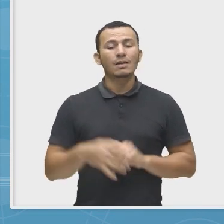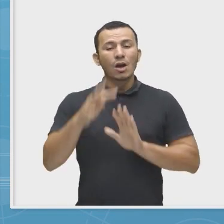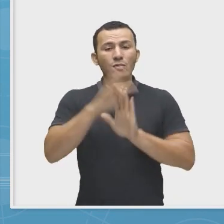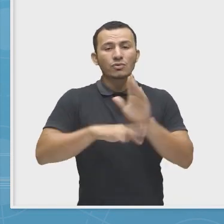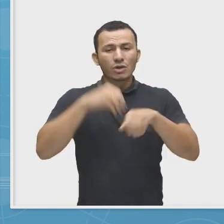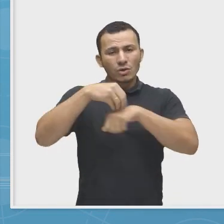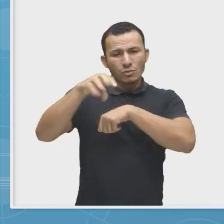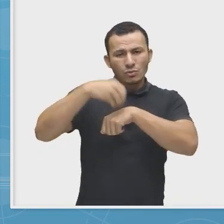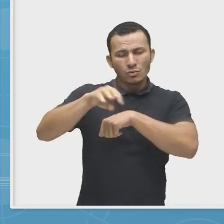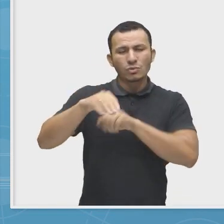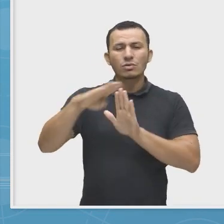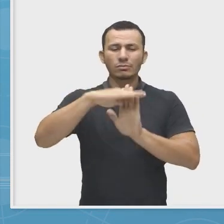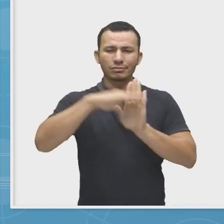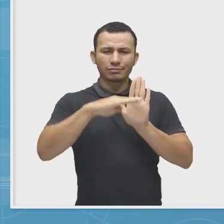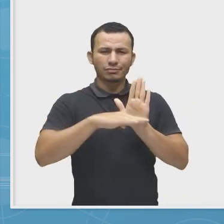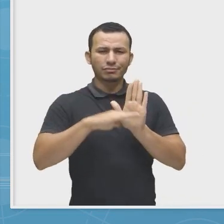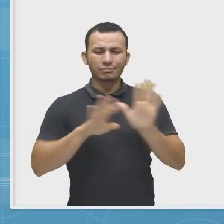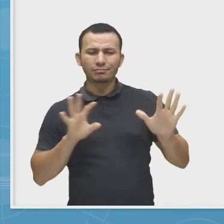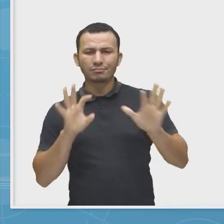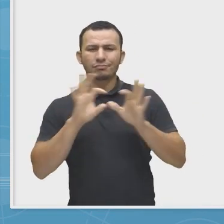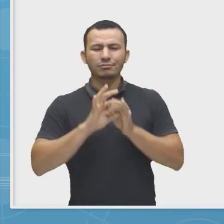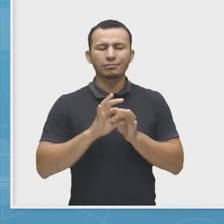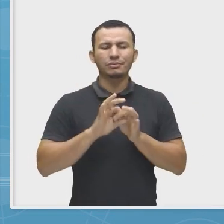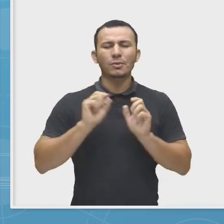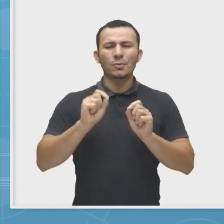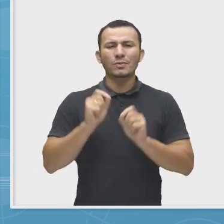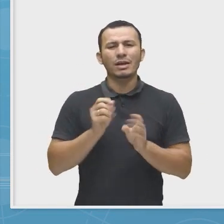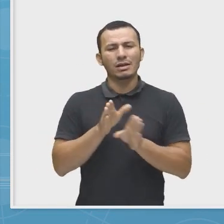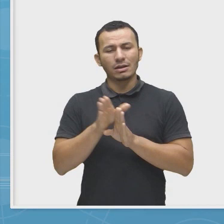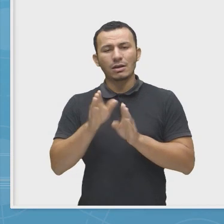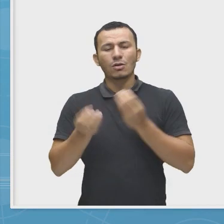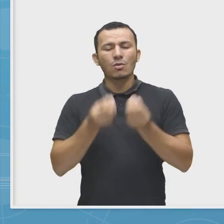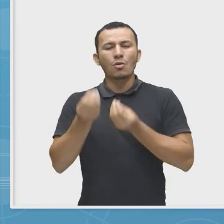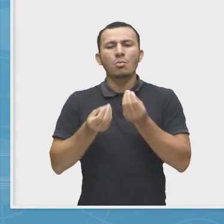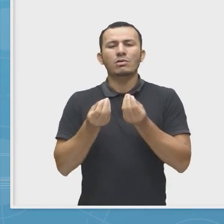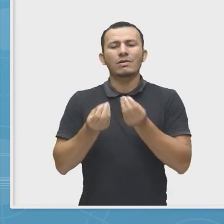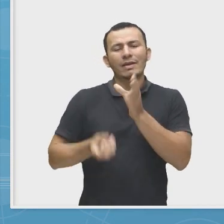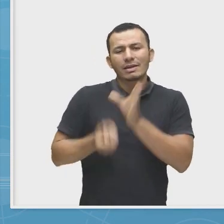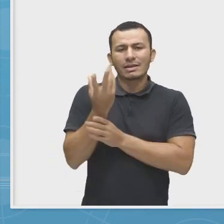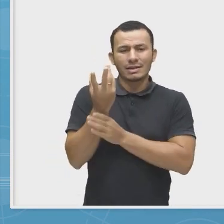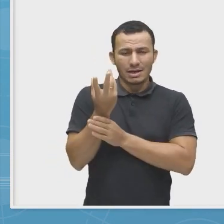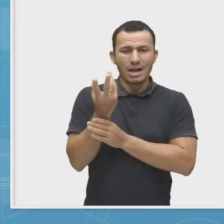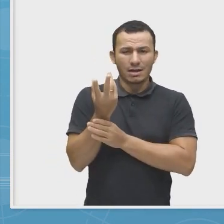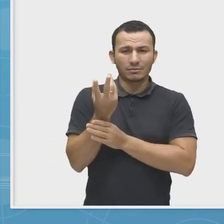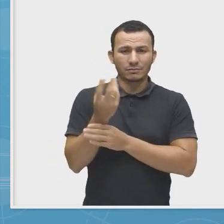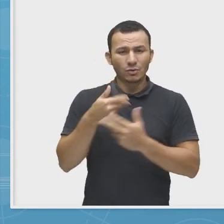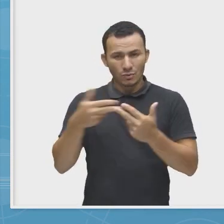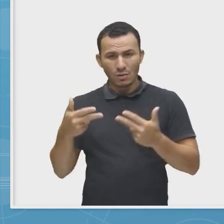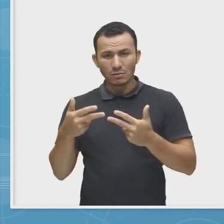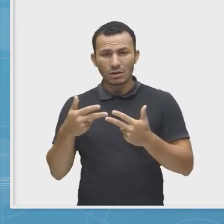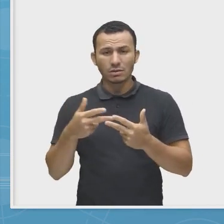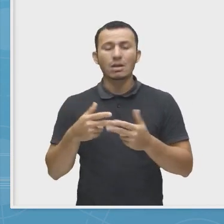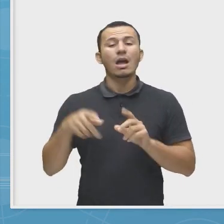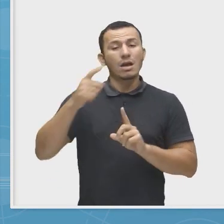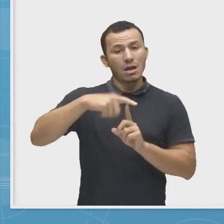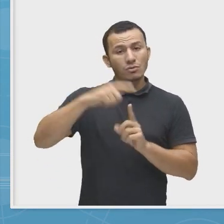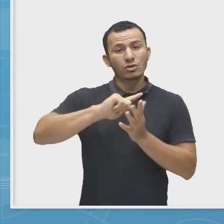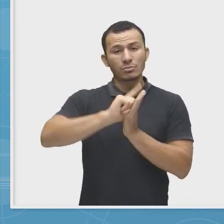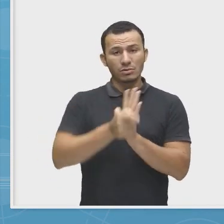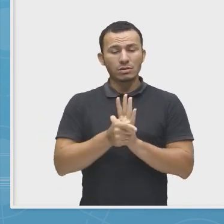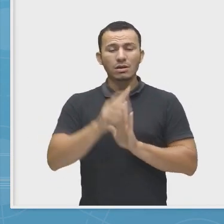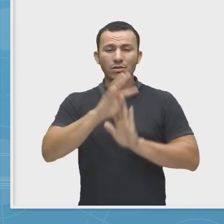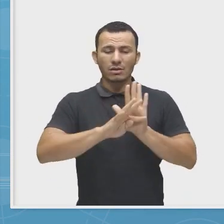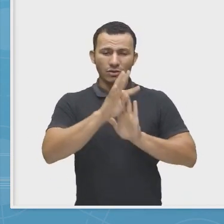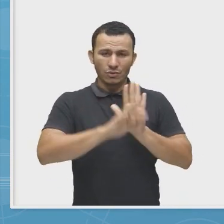instrutivos estão pautados na explicação e no método para a concretização de algo. Esse é um outro gênero textual, tá, gente? Por isso, podemos dizer